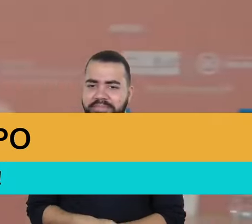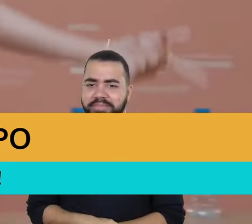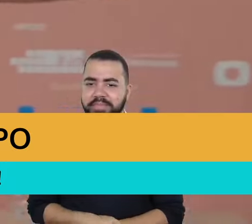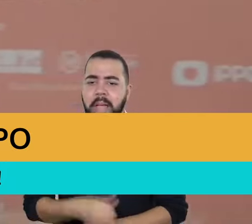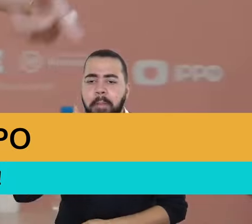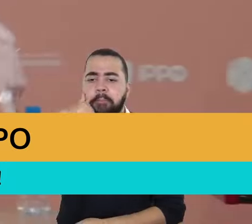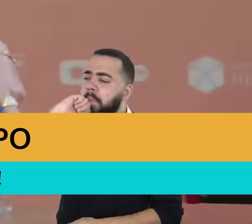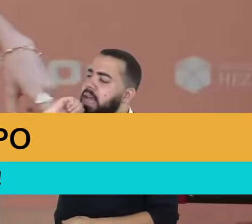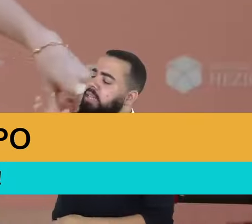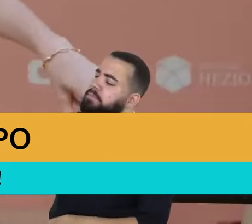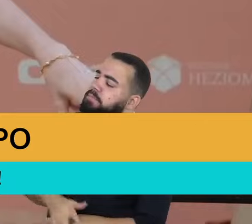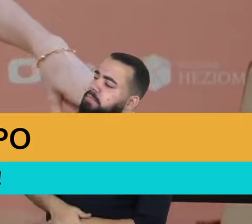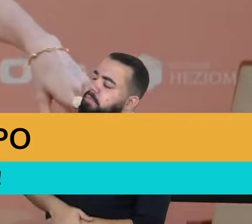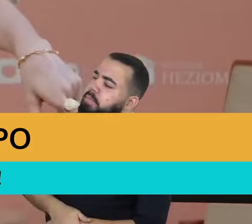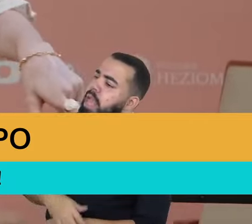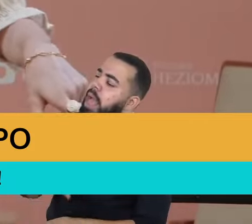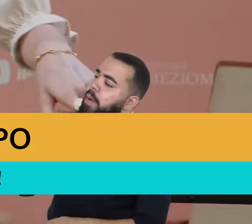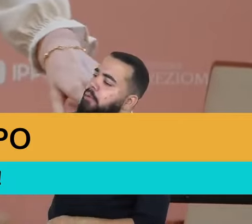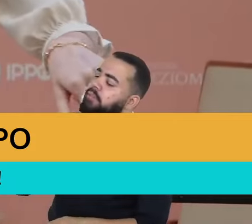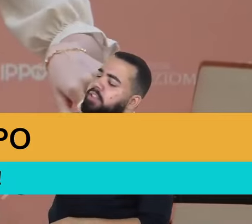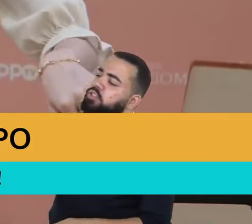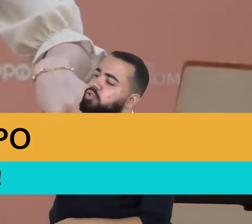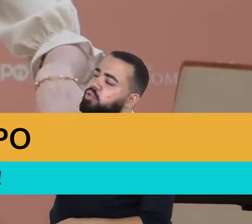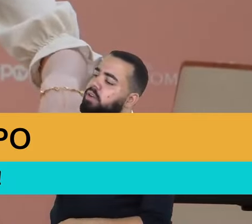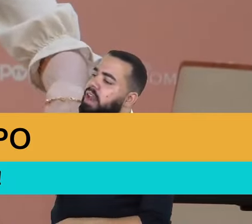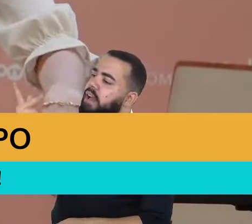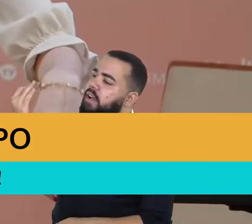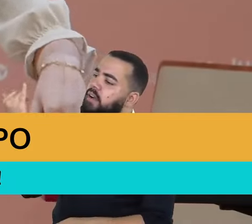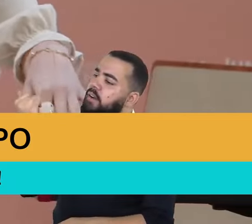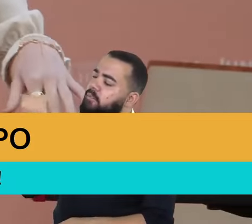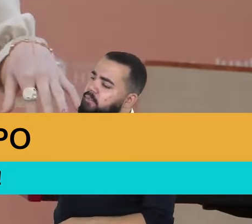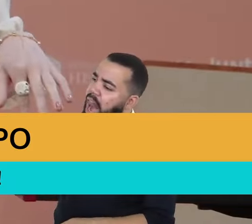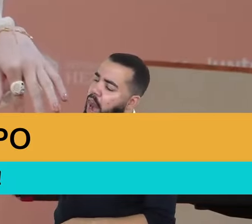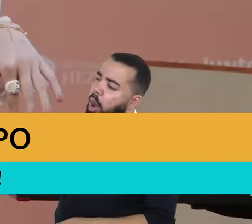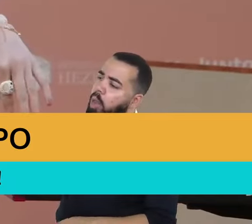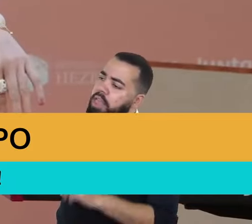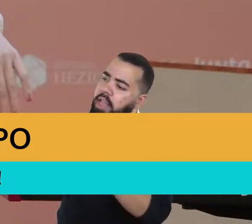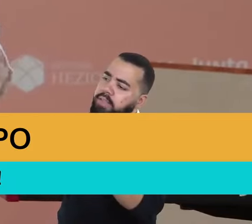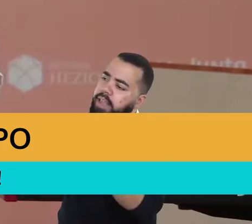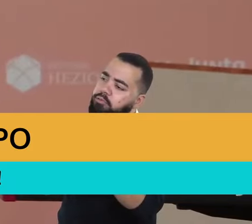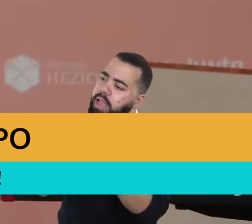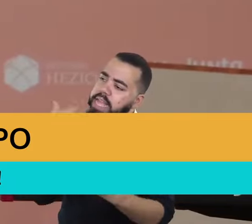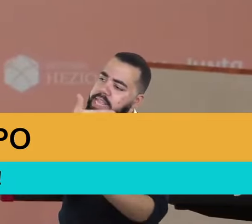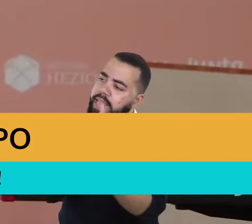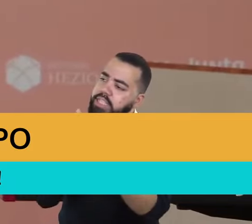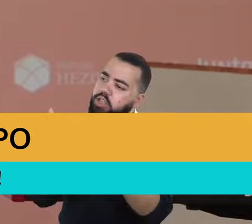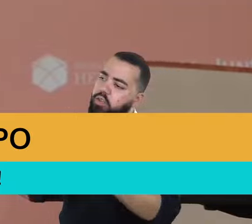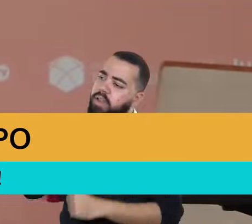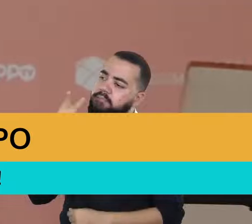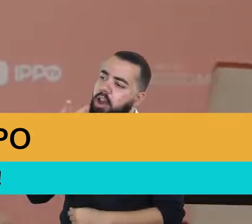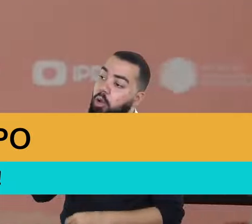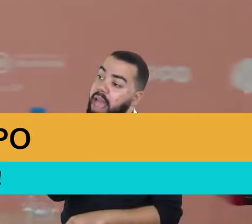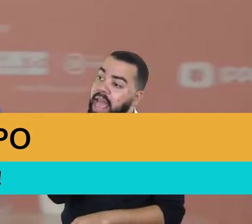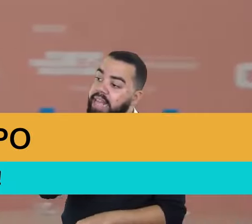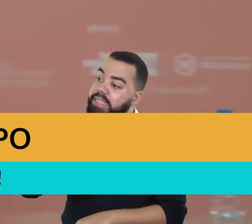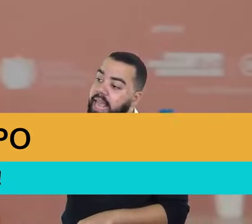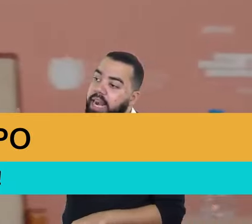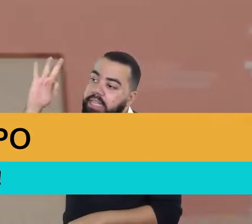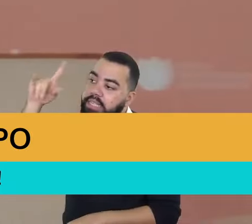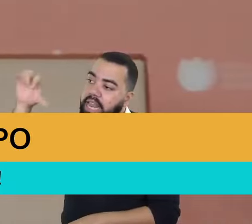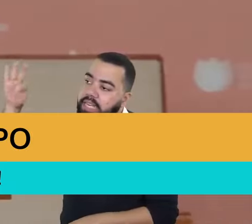falei, mãe, né? Não, mas a professora fez uma tartaruga bem bonita e colocou meu nome e falou assim: essa aqui é